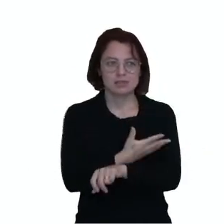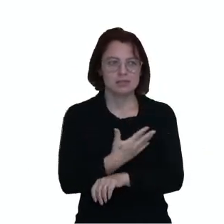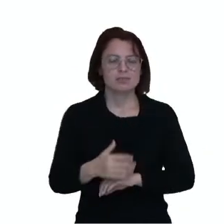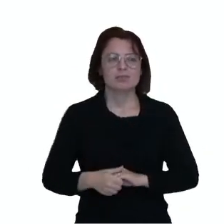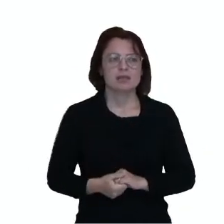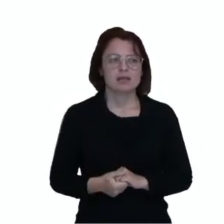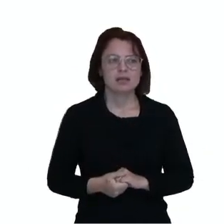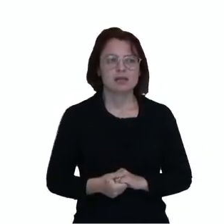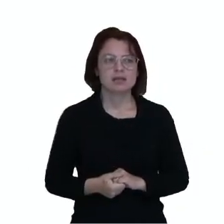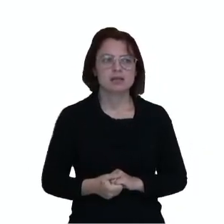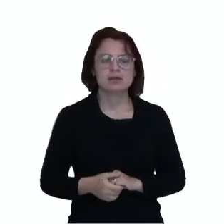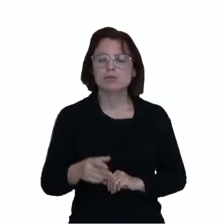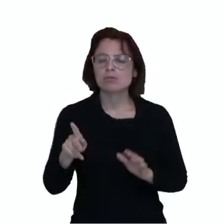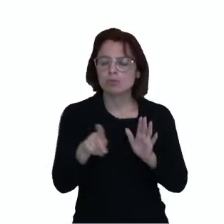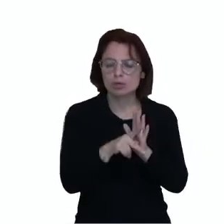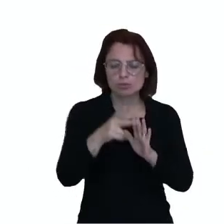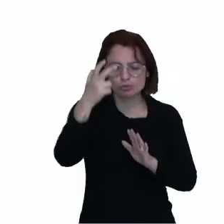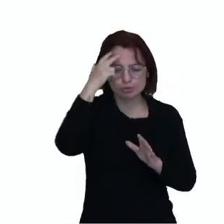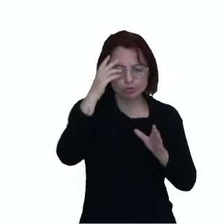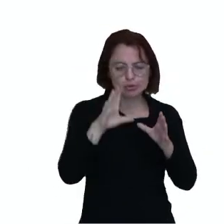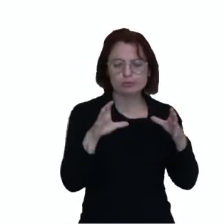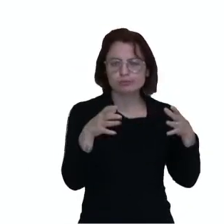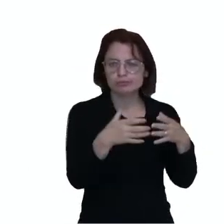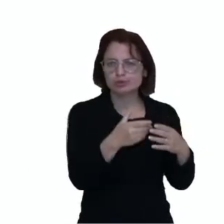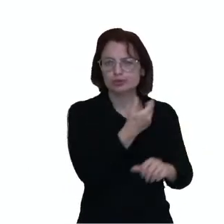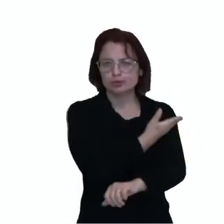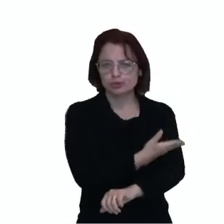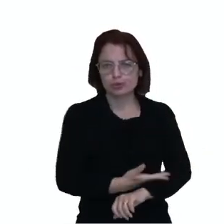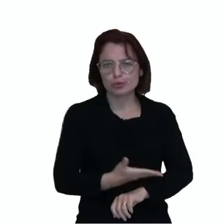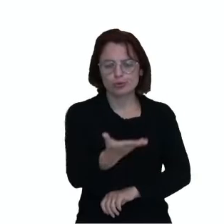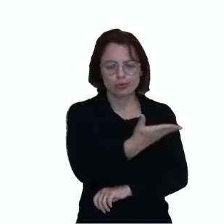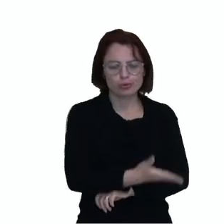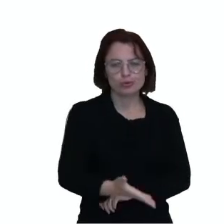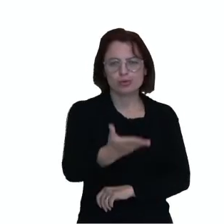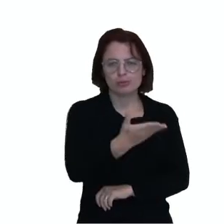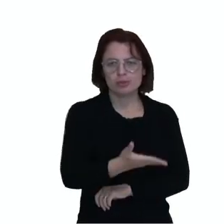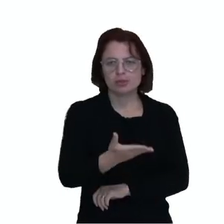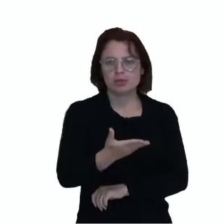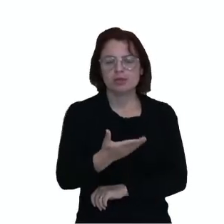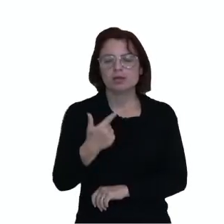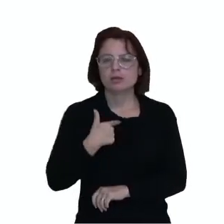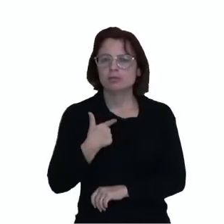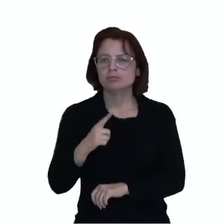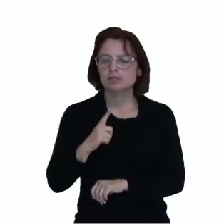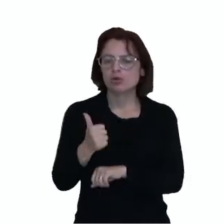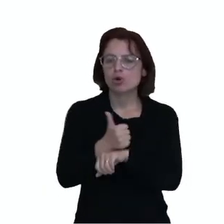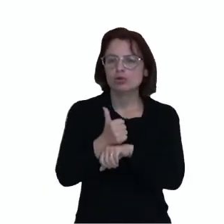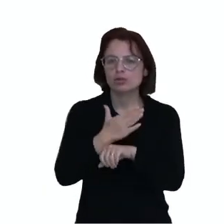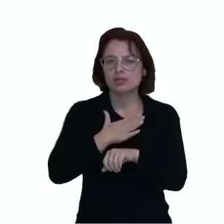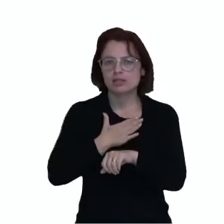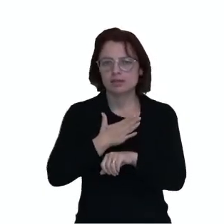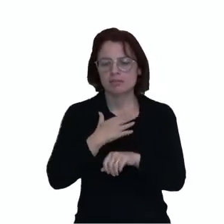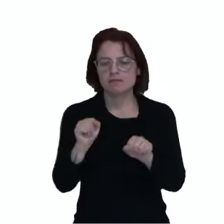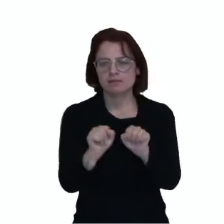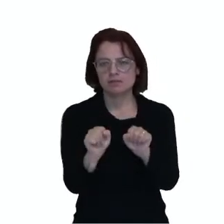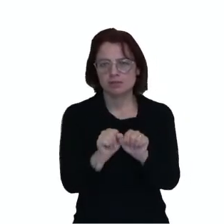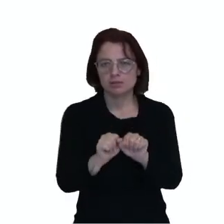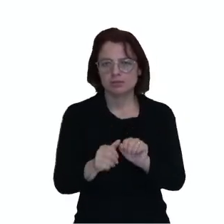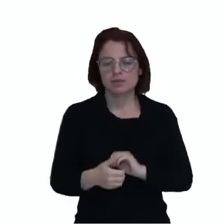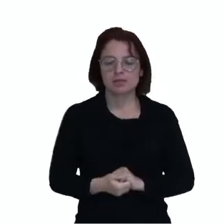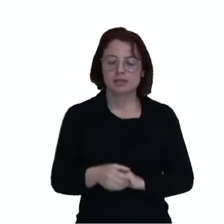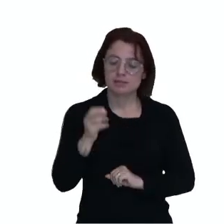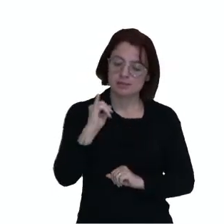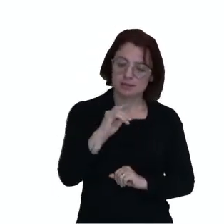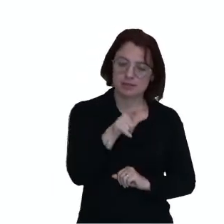favor dos costumes de um grupo, né? Por meio do senso moral, o sujeito regula suas ações, no que a comunidade costuma tolerar